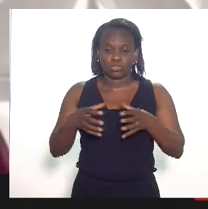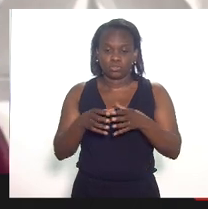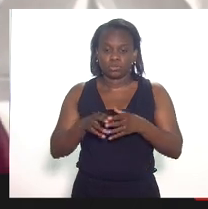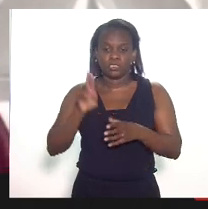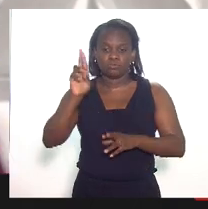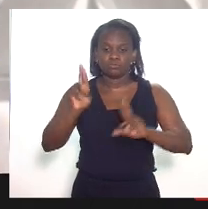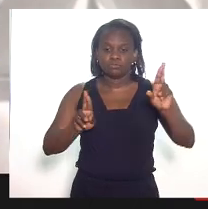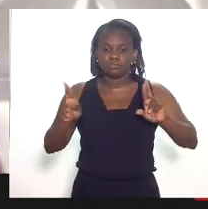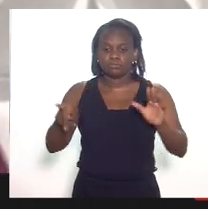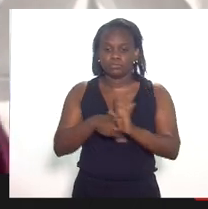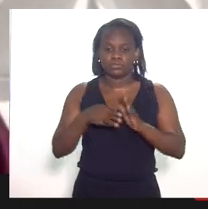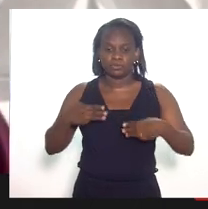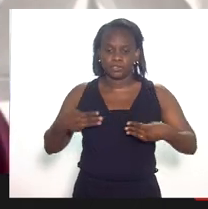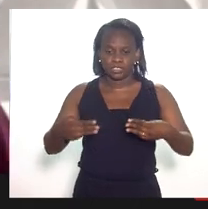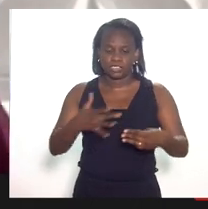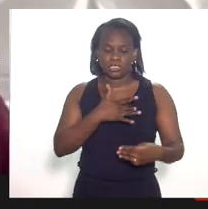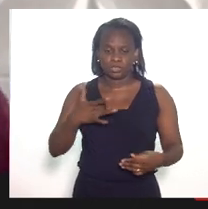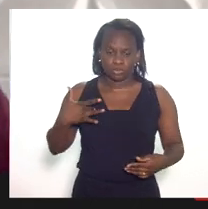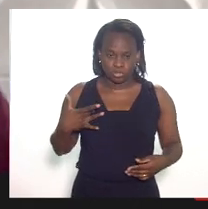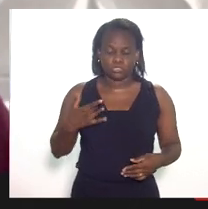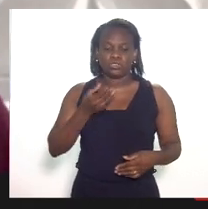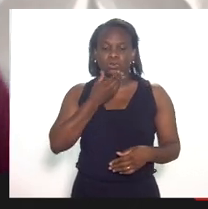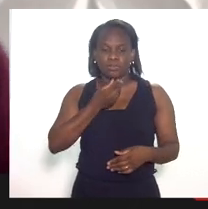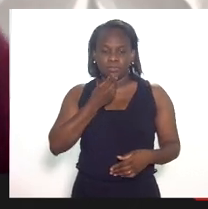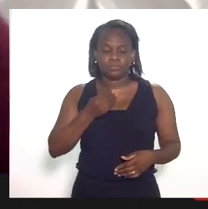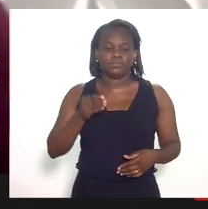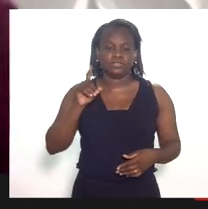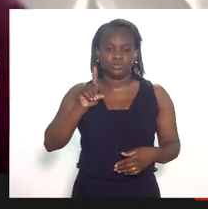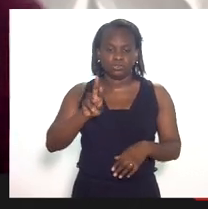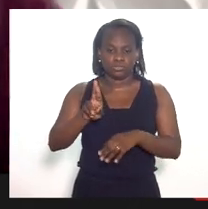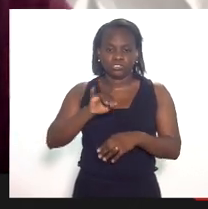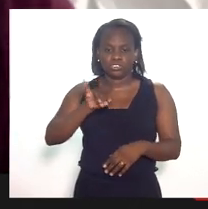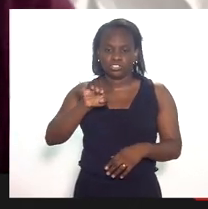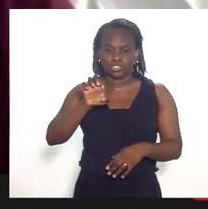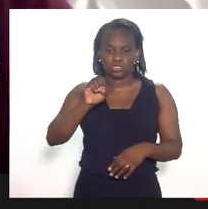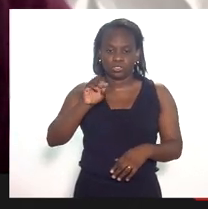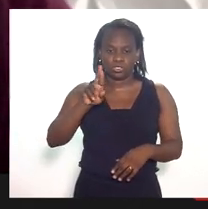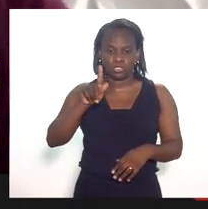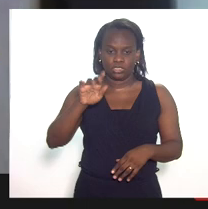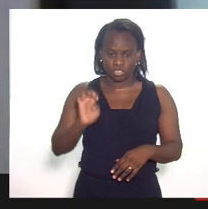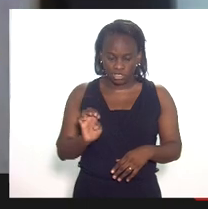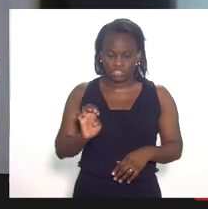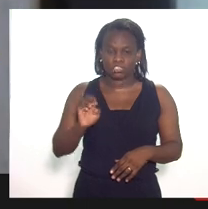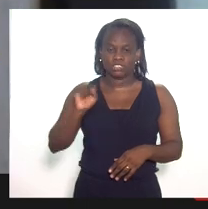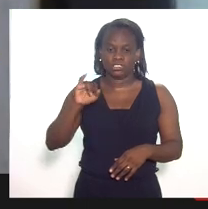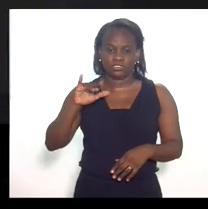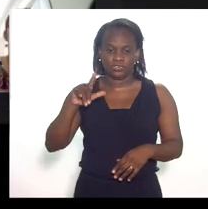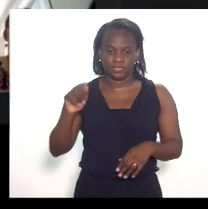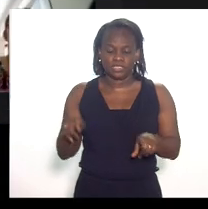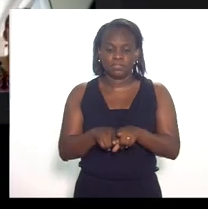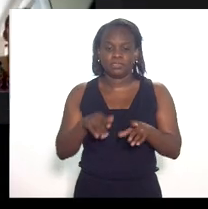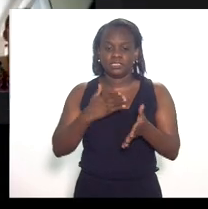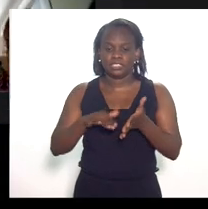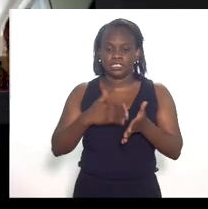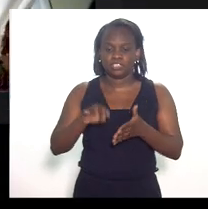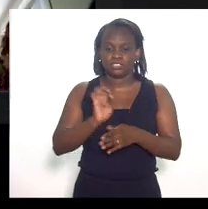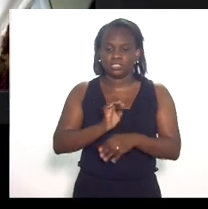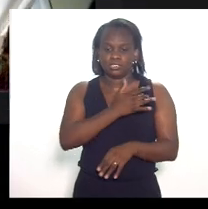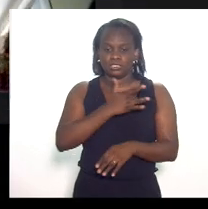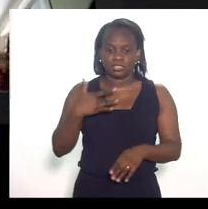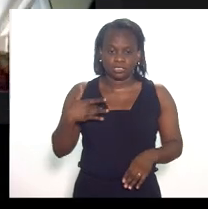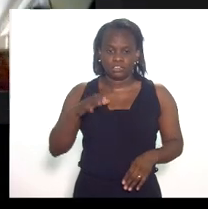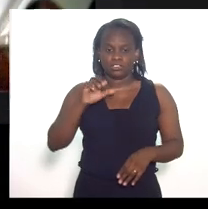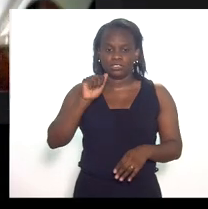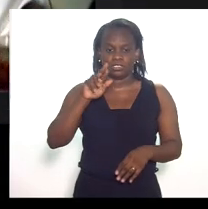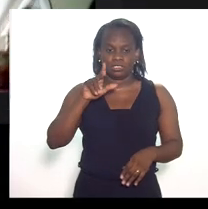do Ministério da Saúde, na figura do doutor Jorge da Silva de Velho, do secretário estadual de saúde,